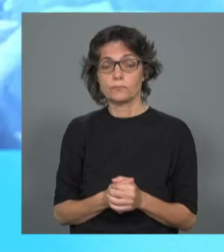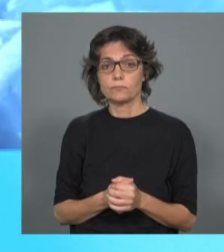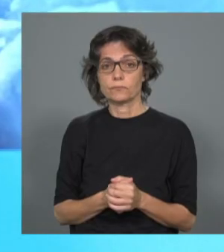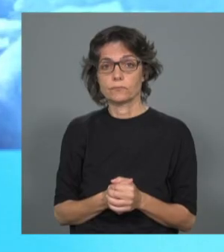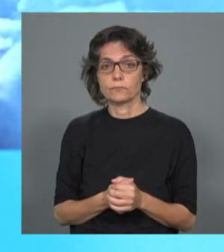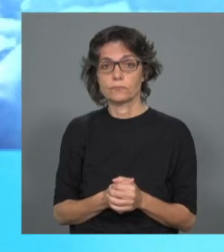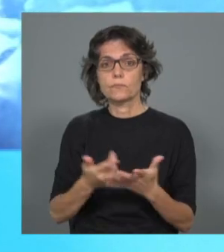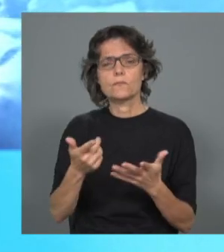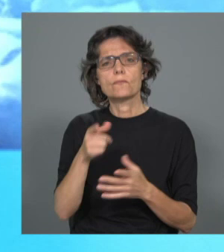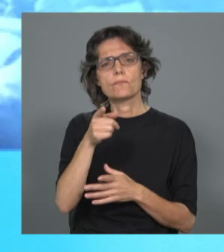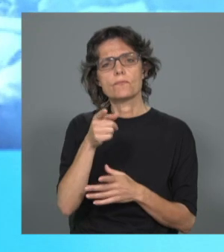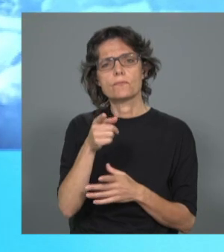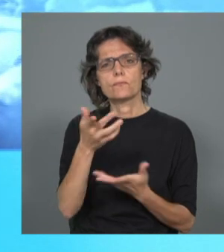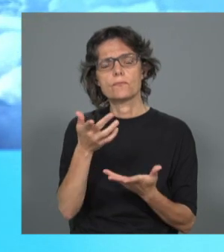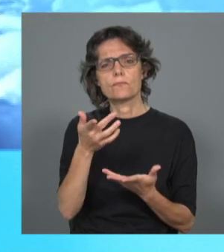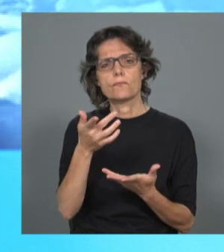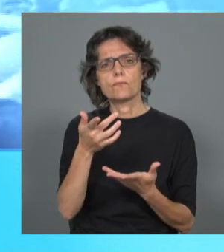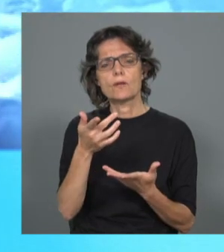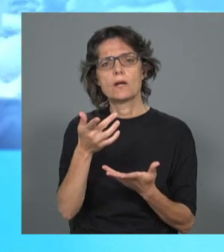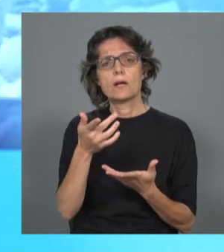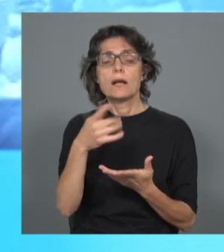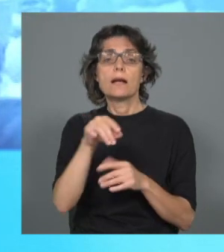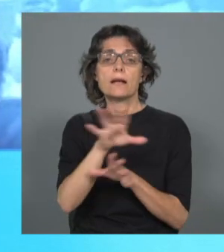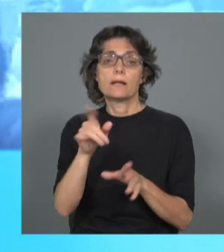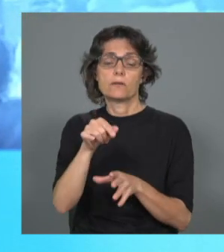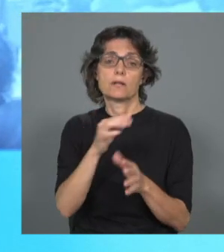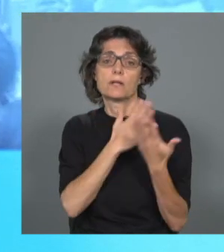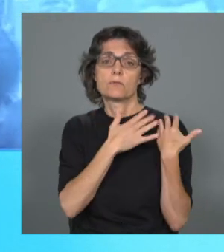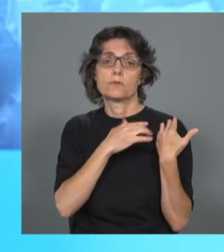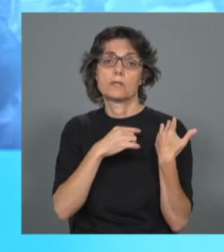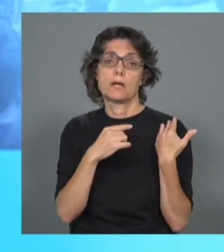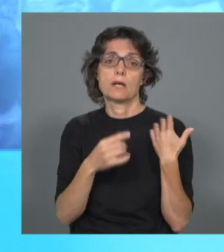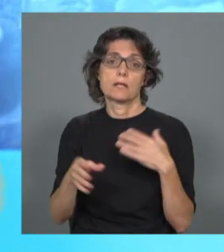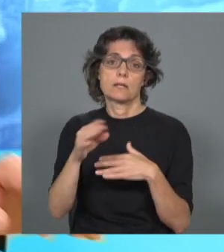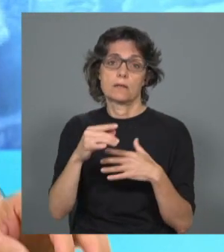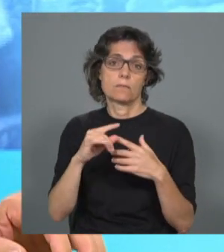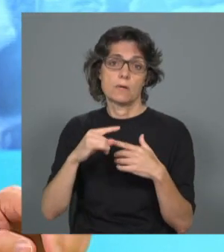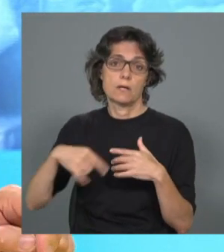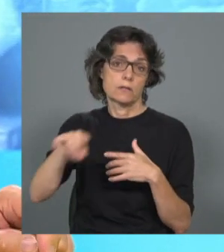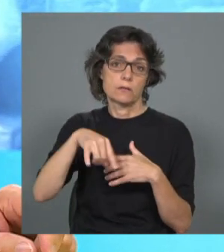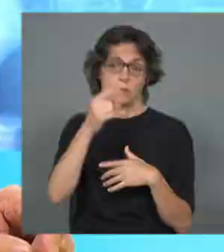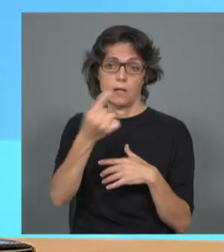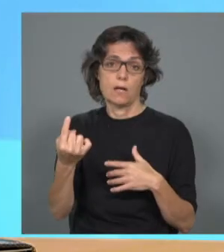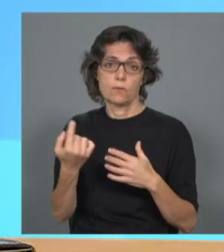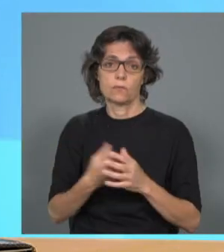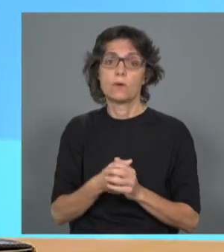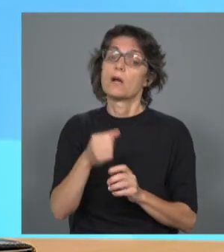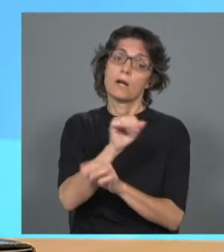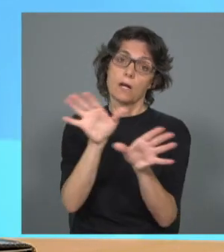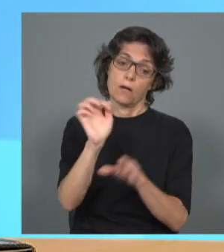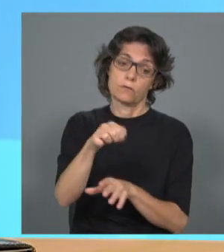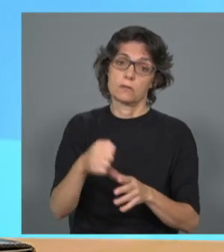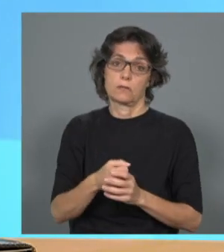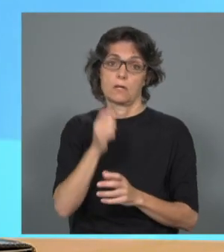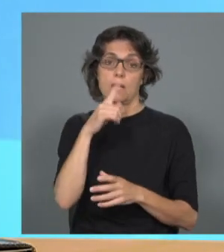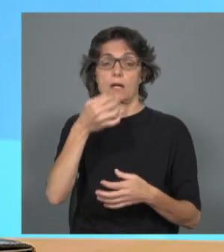essa especificidade traz também responsabilidade acrescida claro que sim. Aos crentes? Claro que sim, claro que sim. Em primeiro lugar,